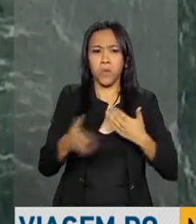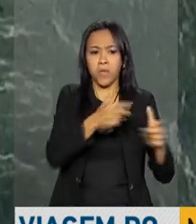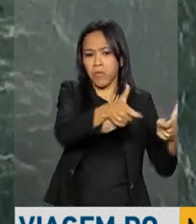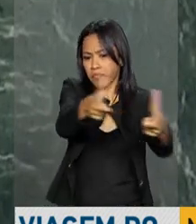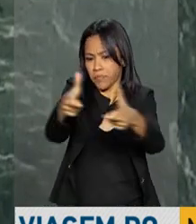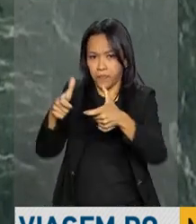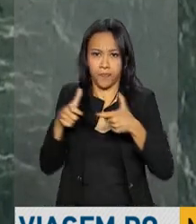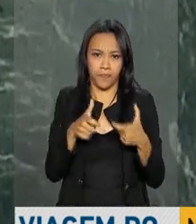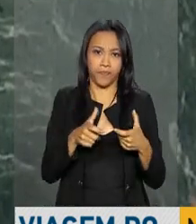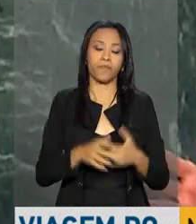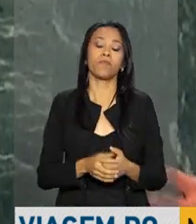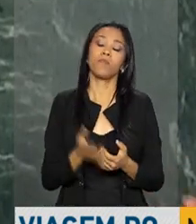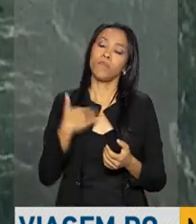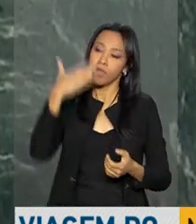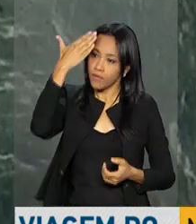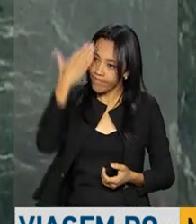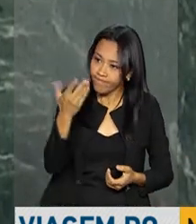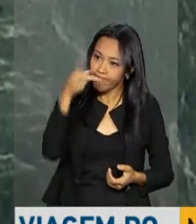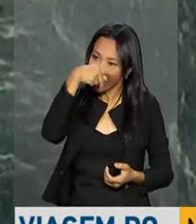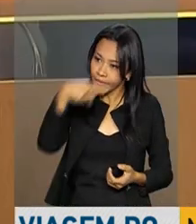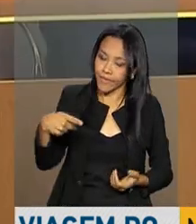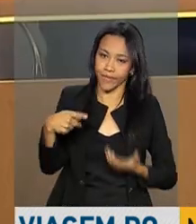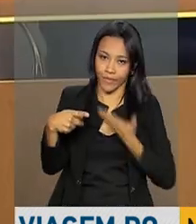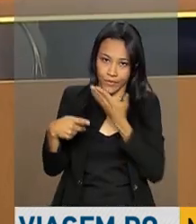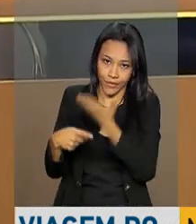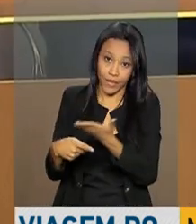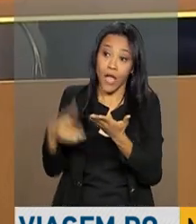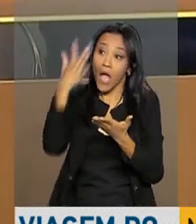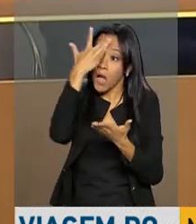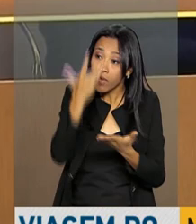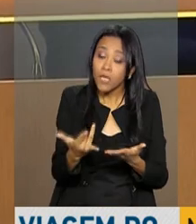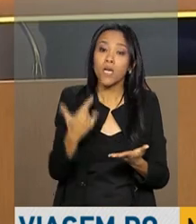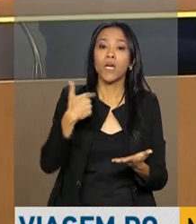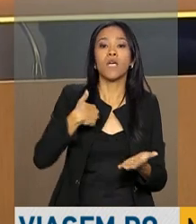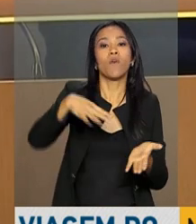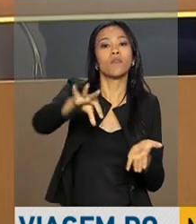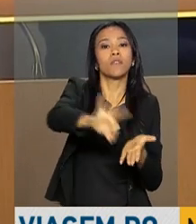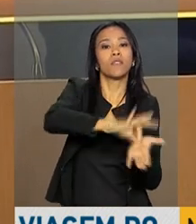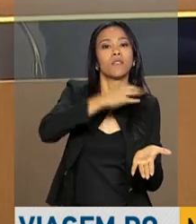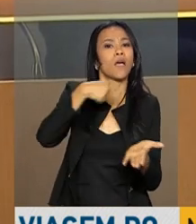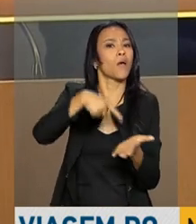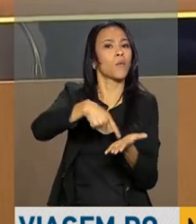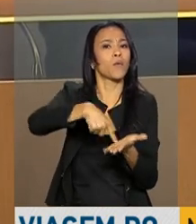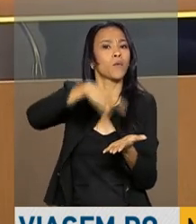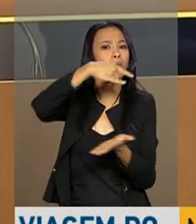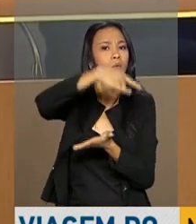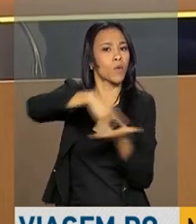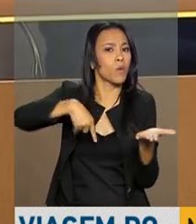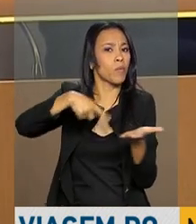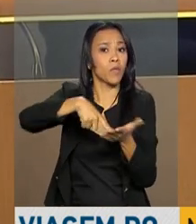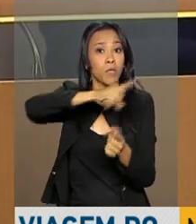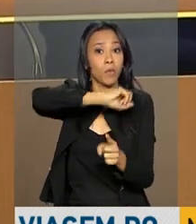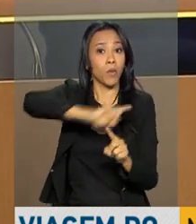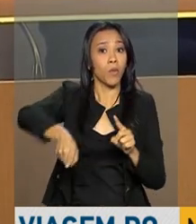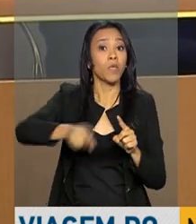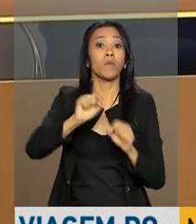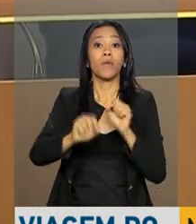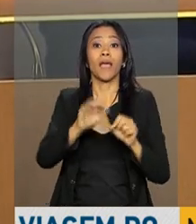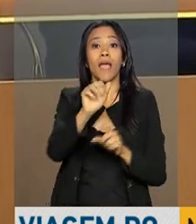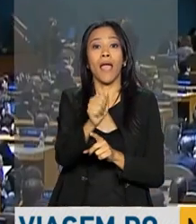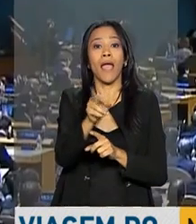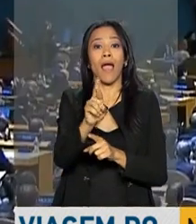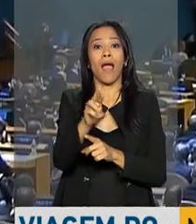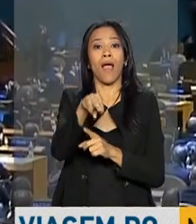Presidente, eu terei a honra de assinar amanhã o Tratado sobre a Proibição de